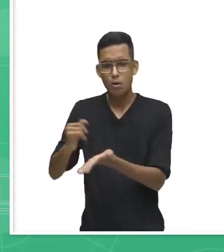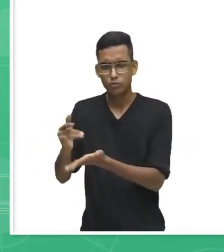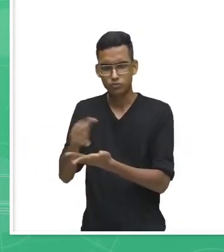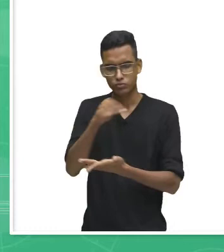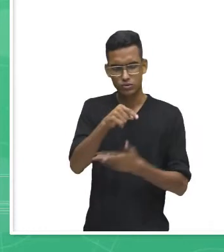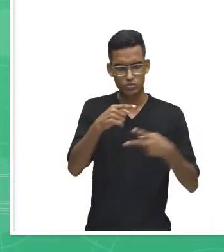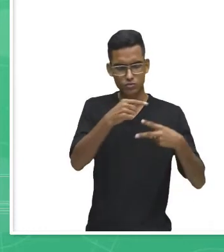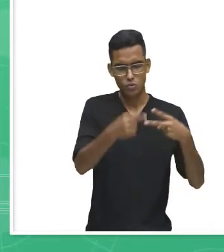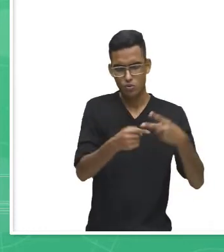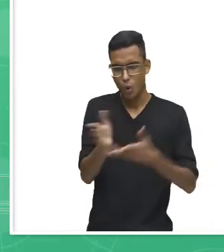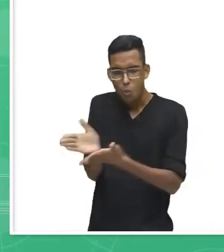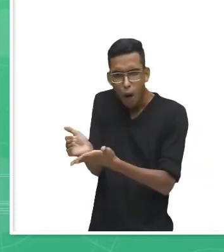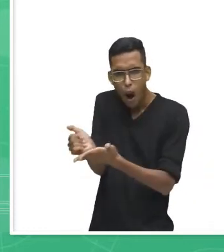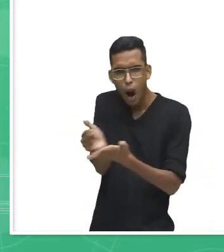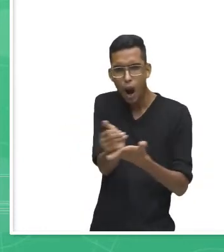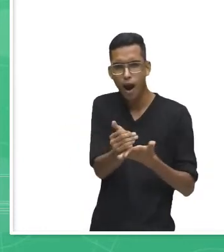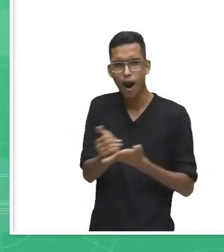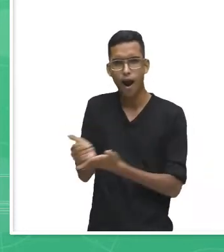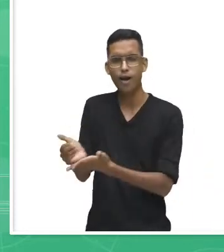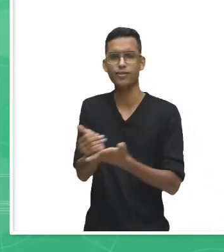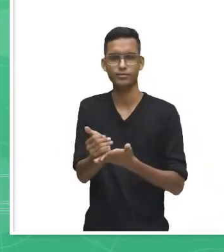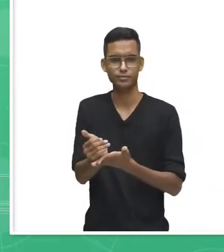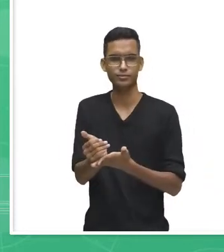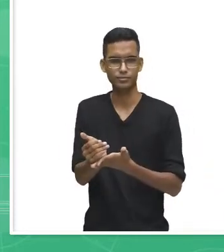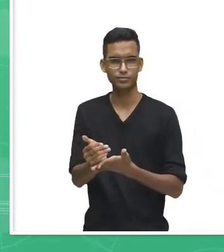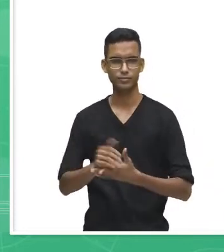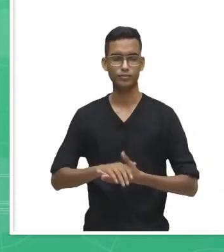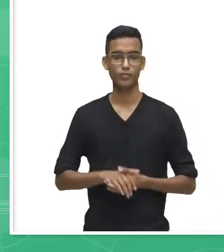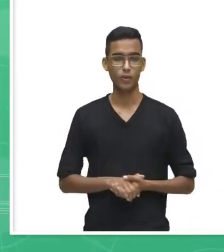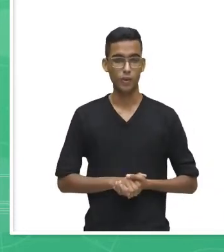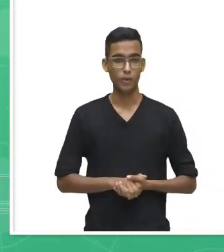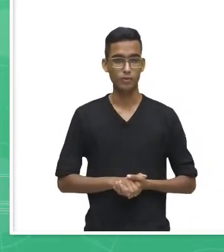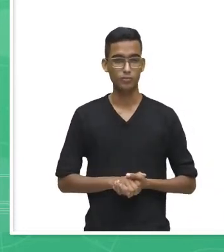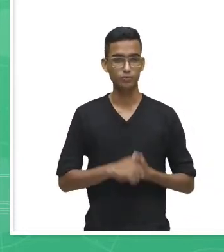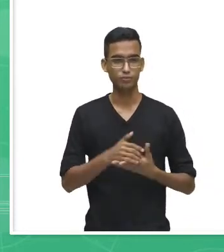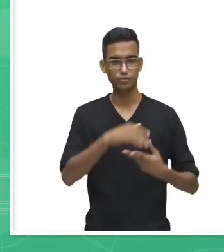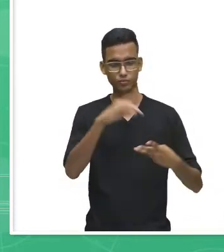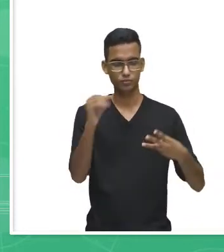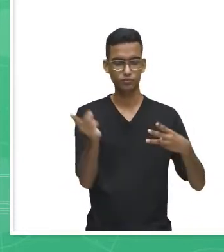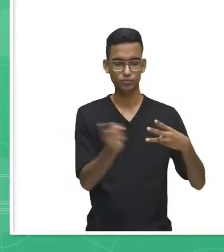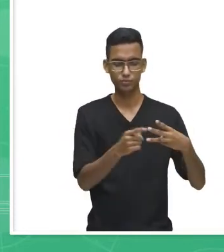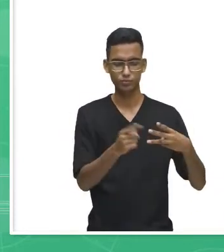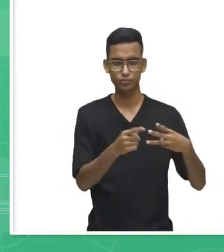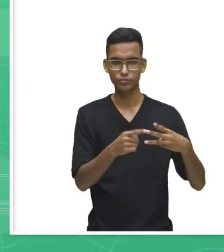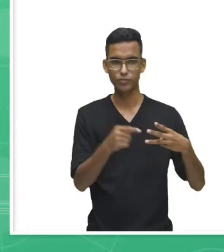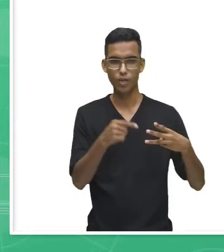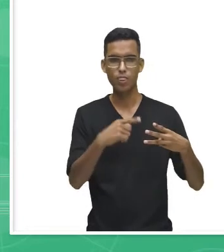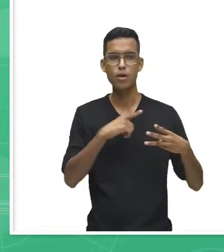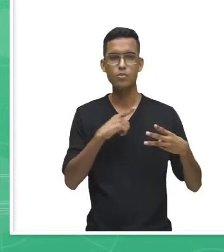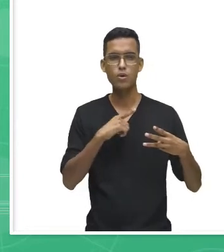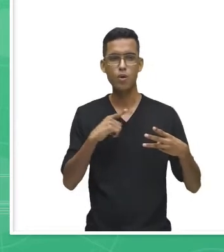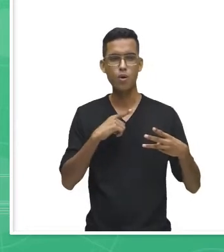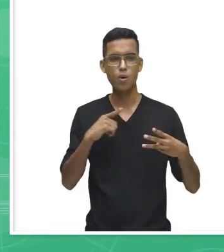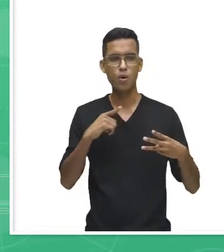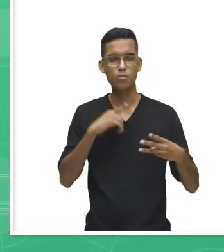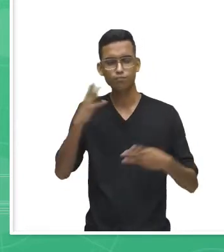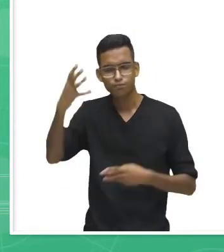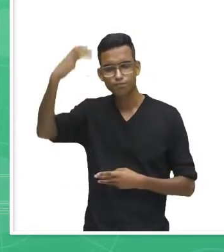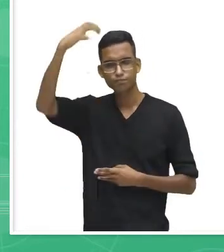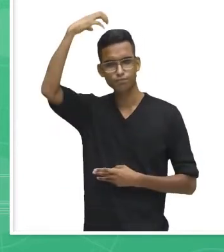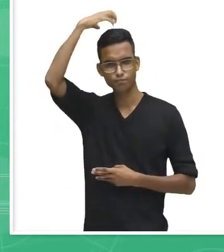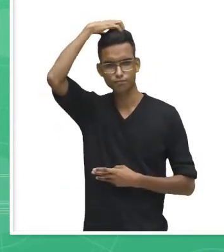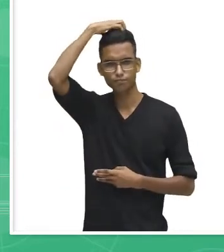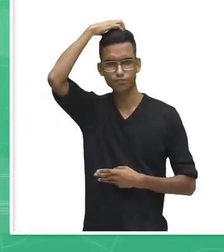gente tem ali a nobreza, que envolve a monarquia, que normalmente vem dessa nobreza, é a